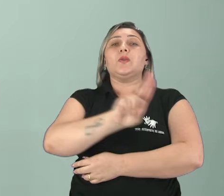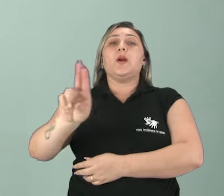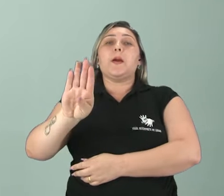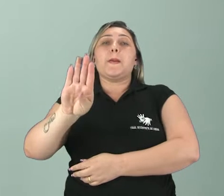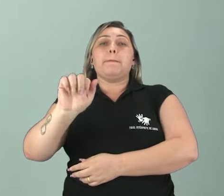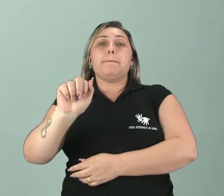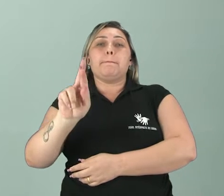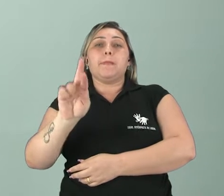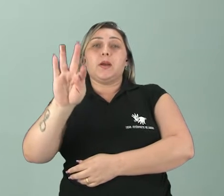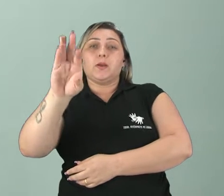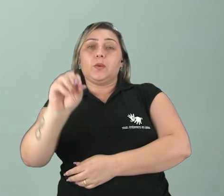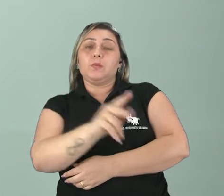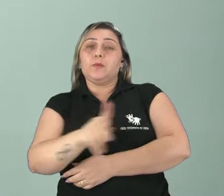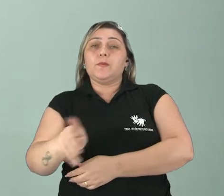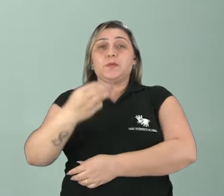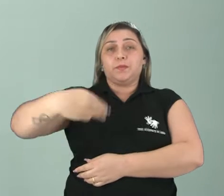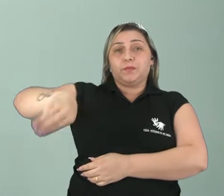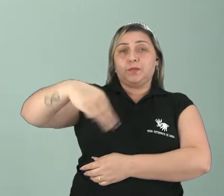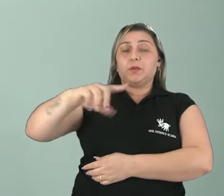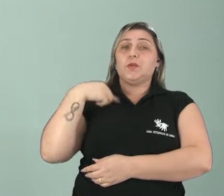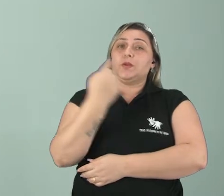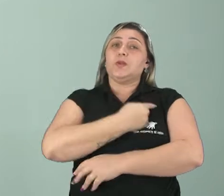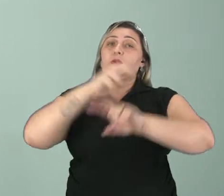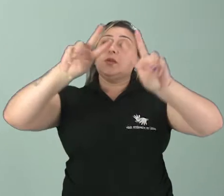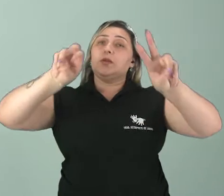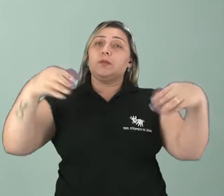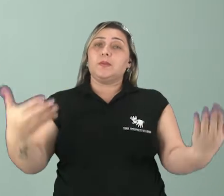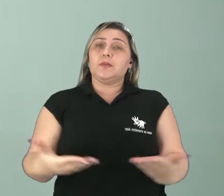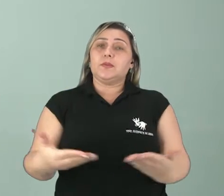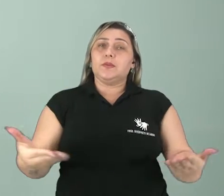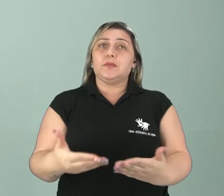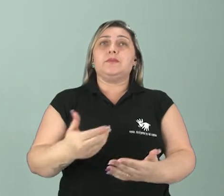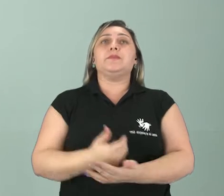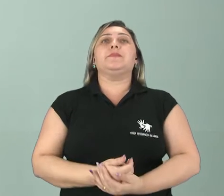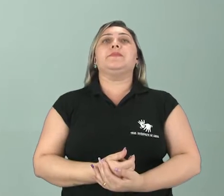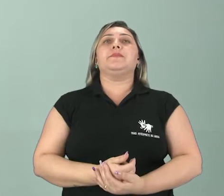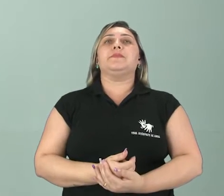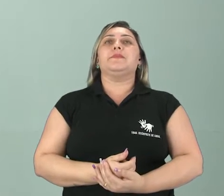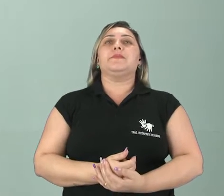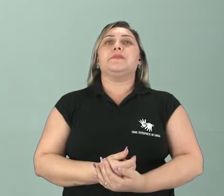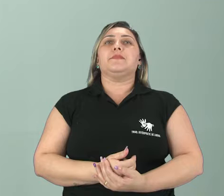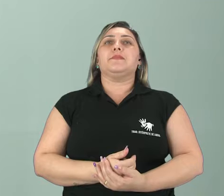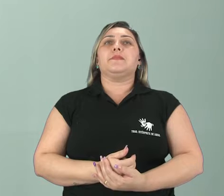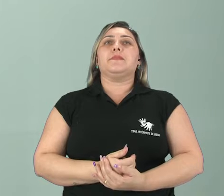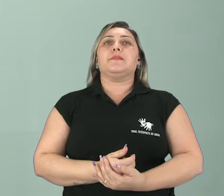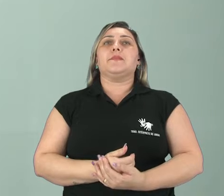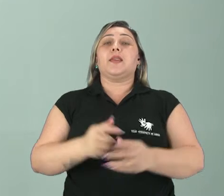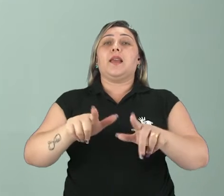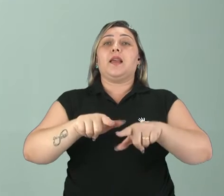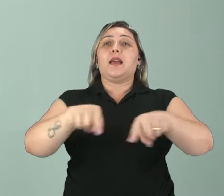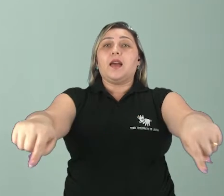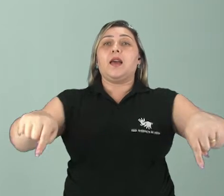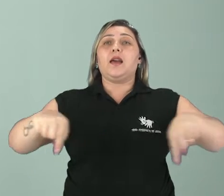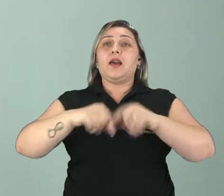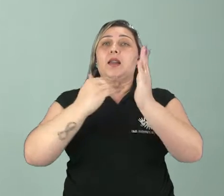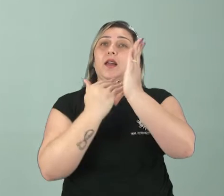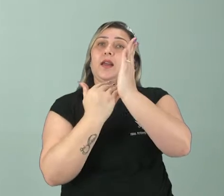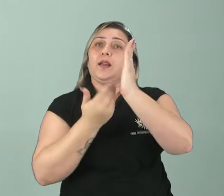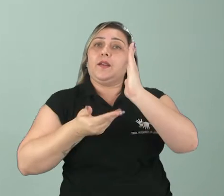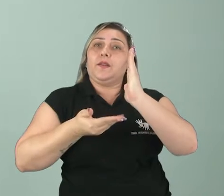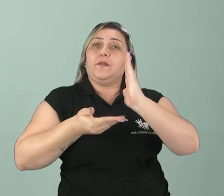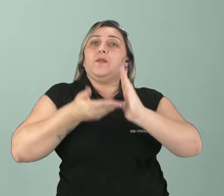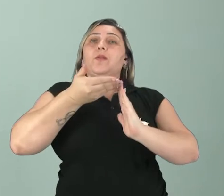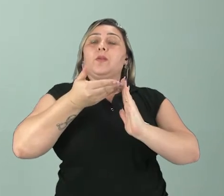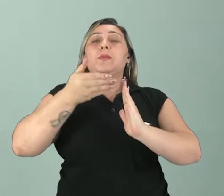Bartô, professor de matemática, e o nosso tema de hoje é área e volume da esfera.